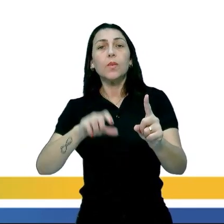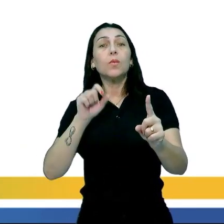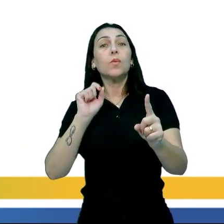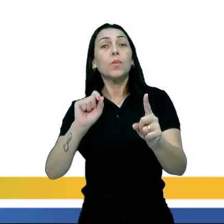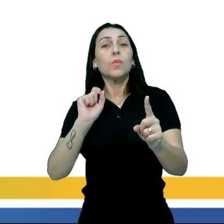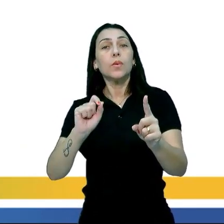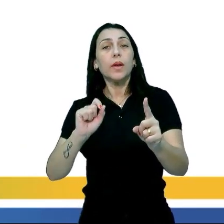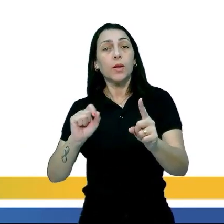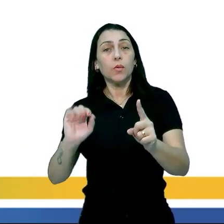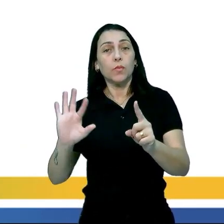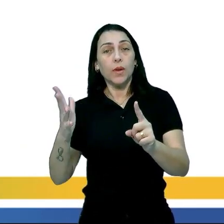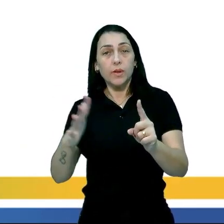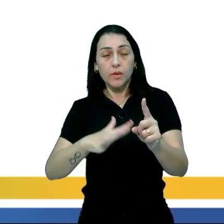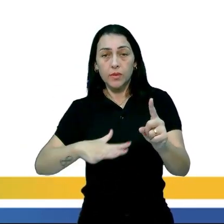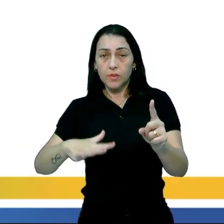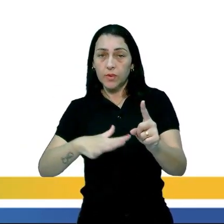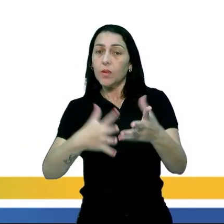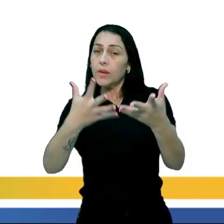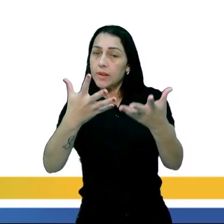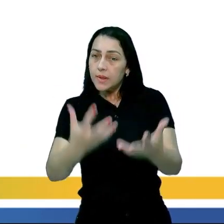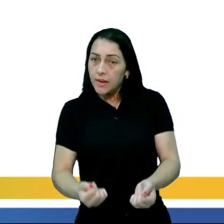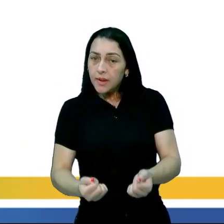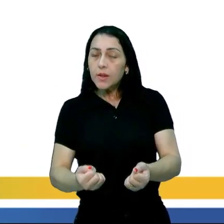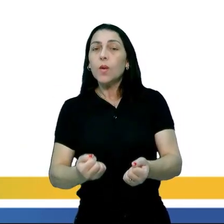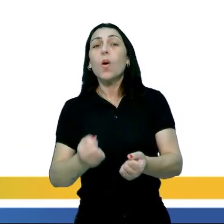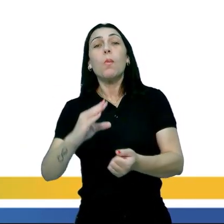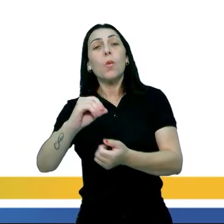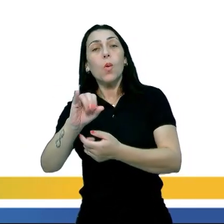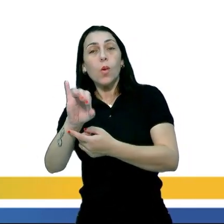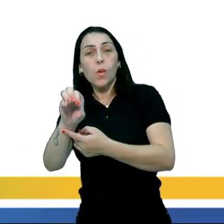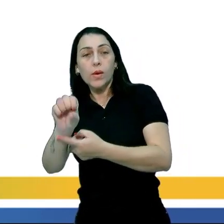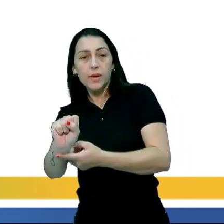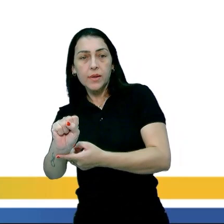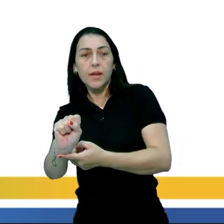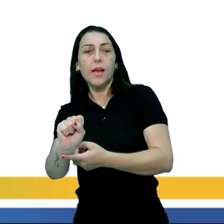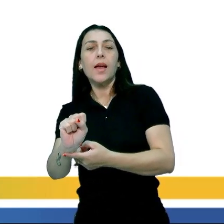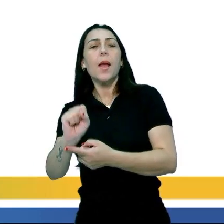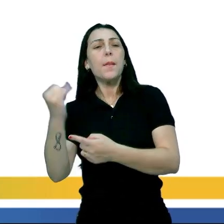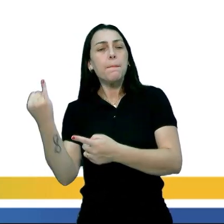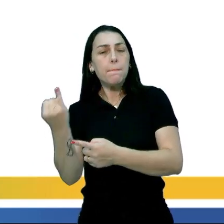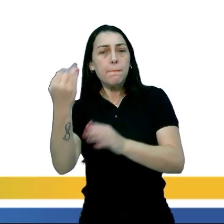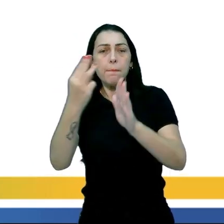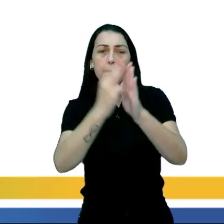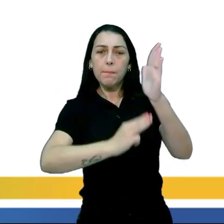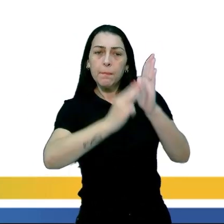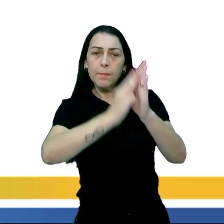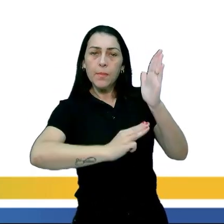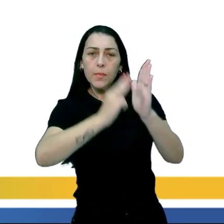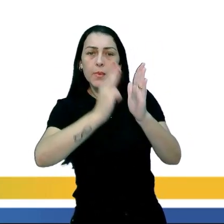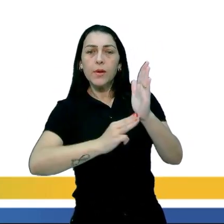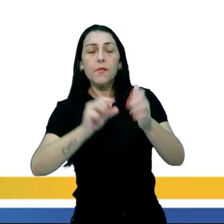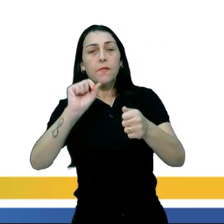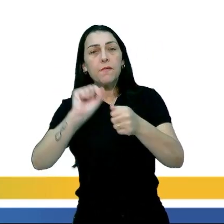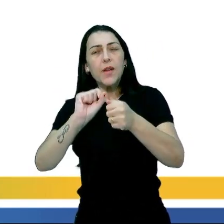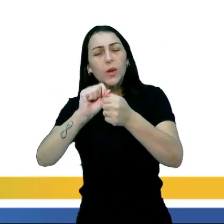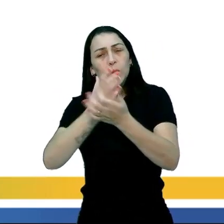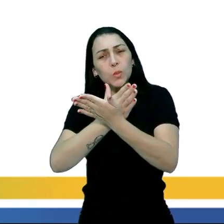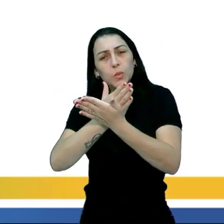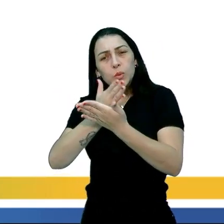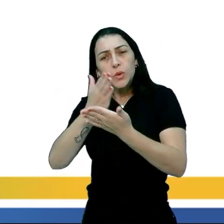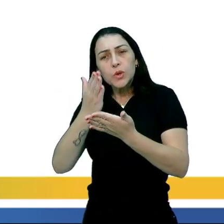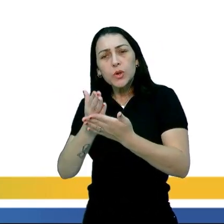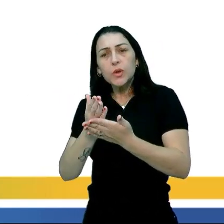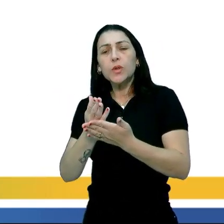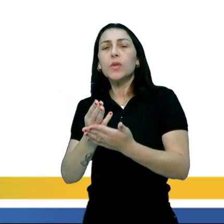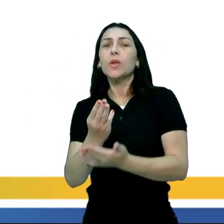a consideração dos fatos sociais como coisa são fundamentos metodológicos